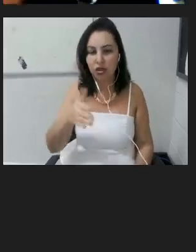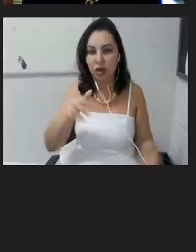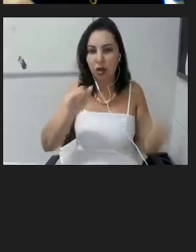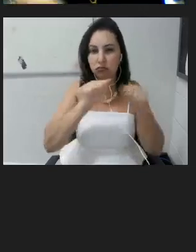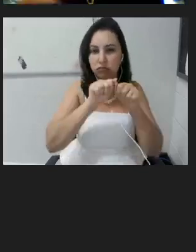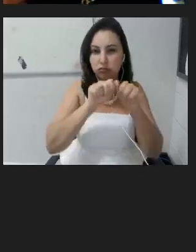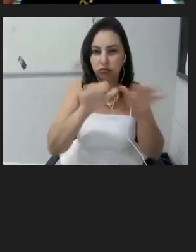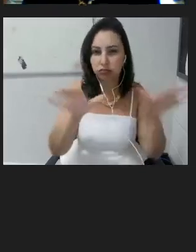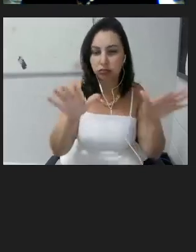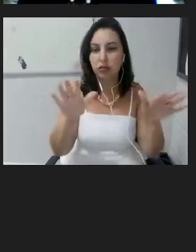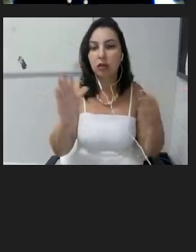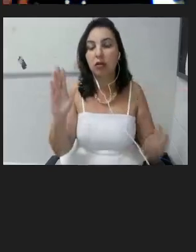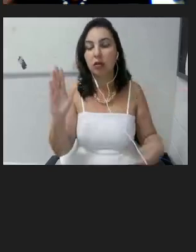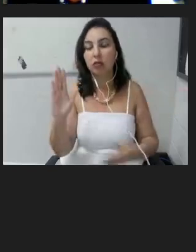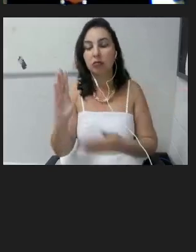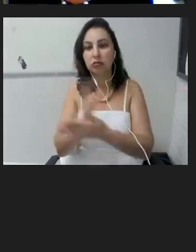acabam